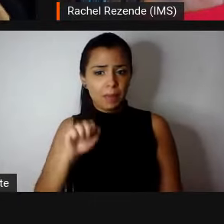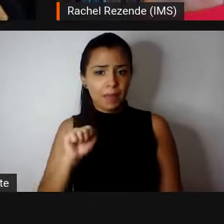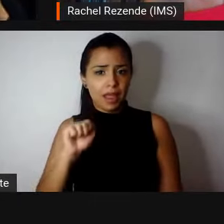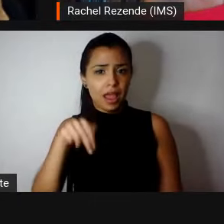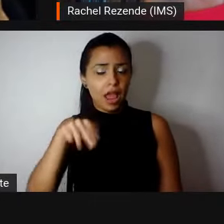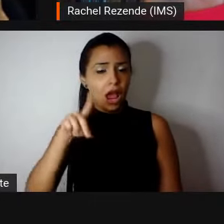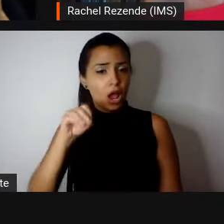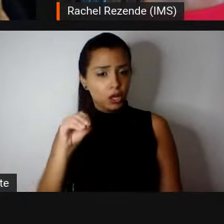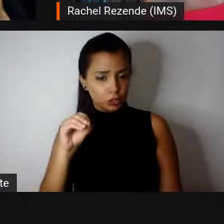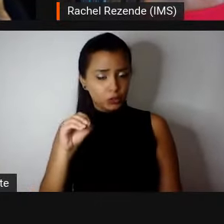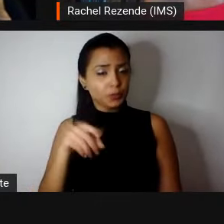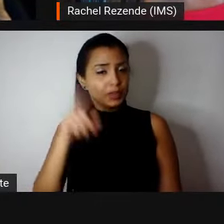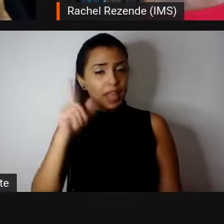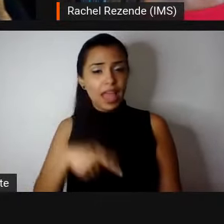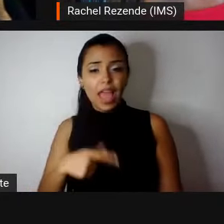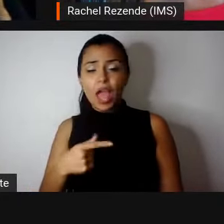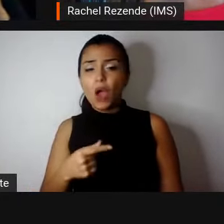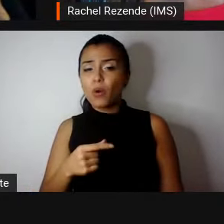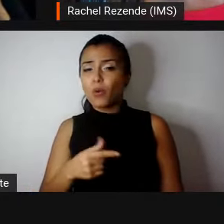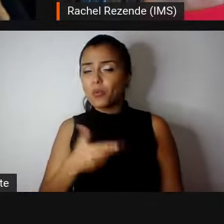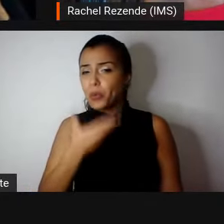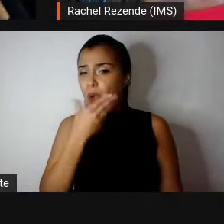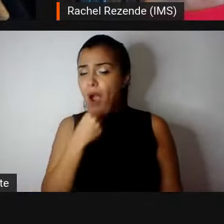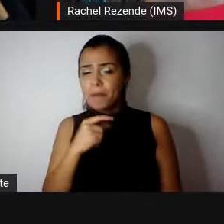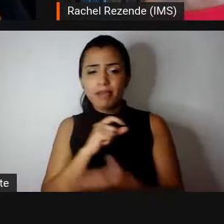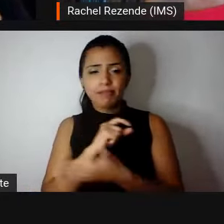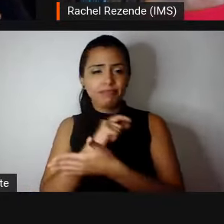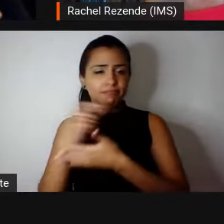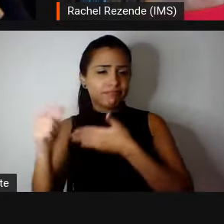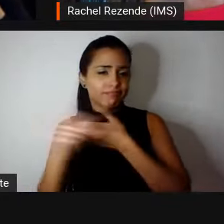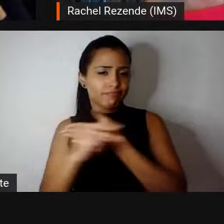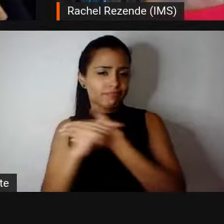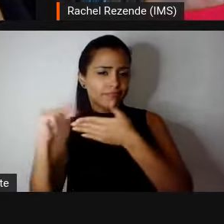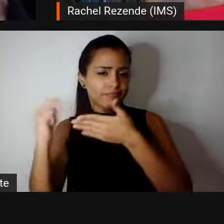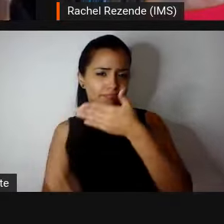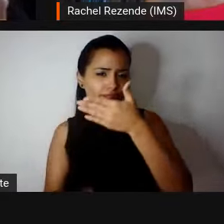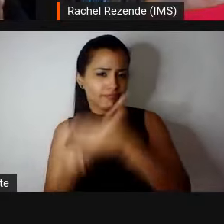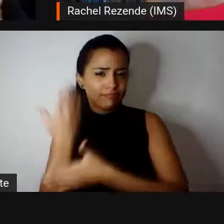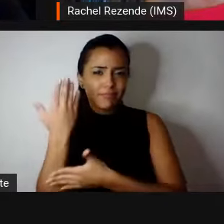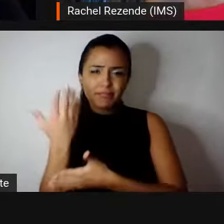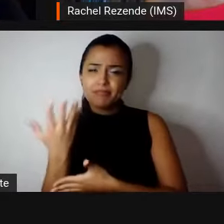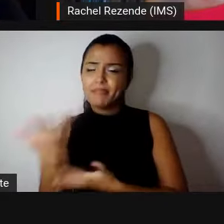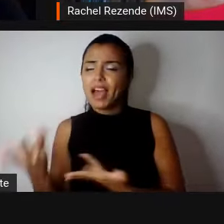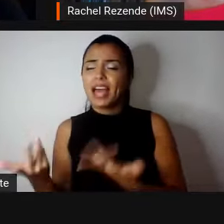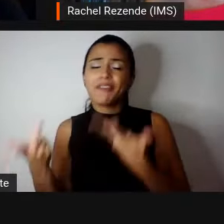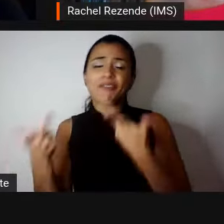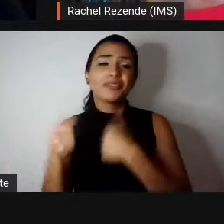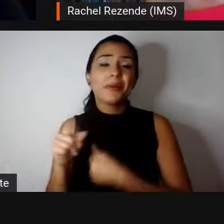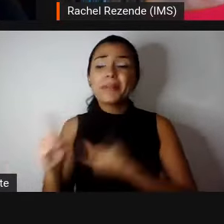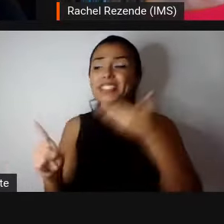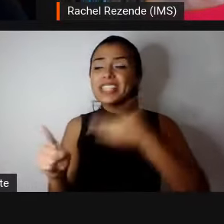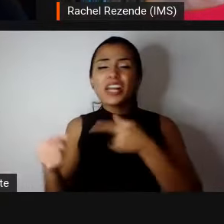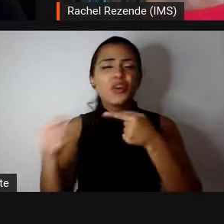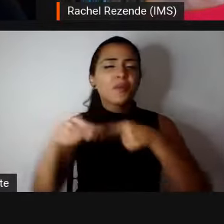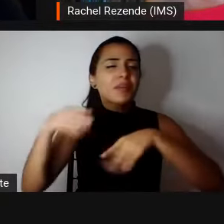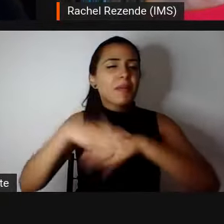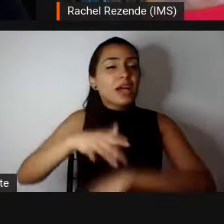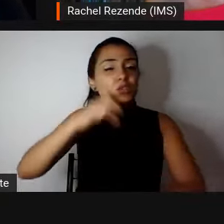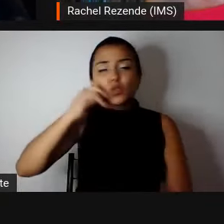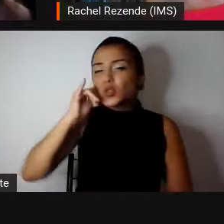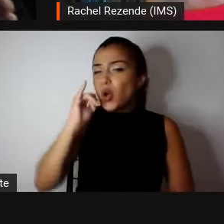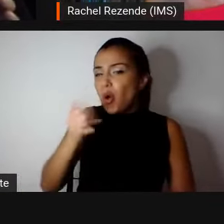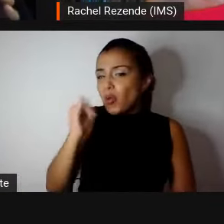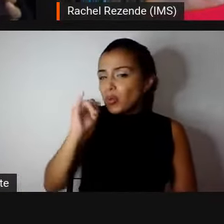escritor maravilhoso, mas ele é contador de causas. Você não pode